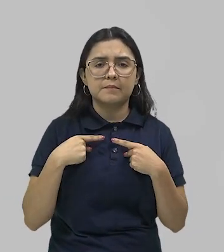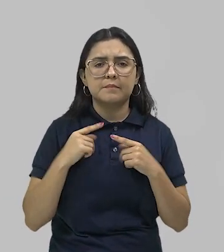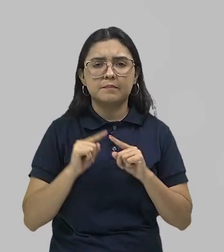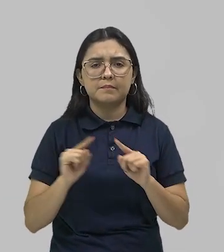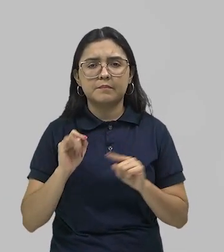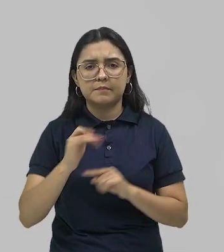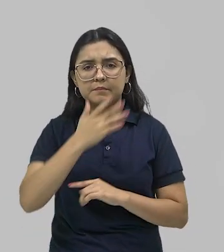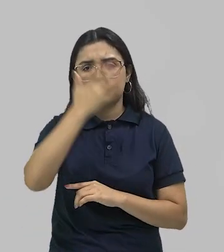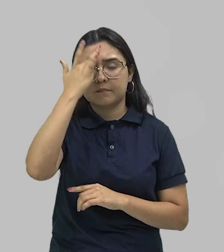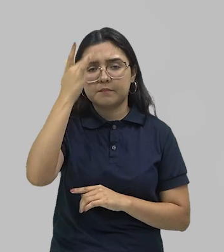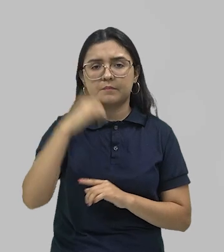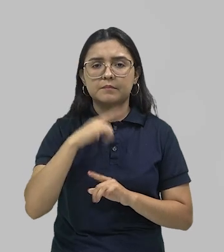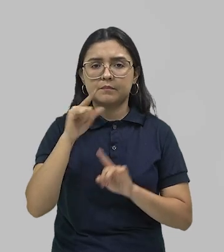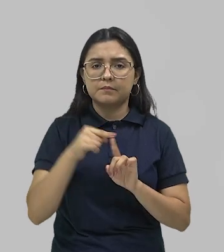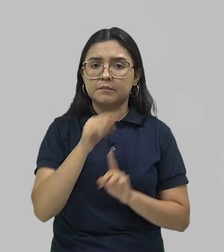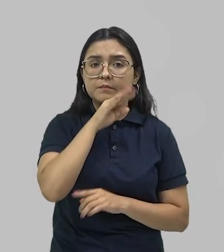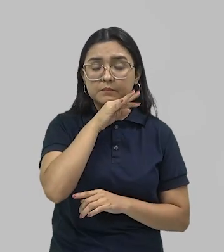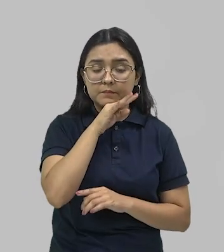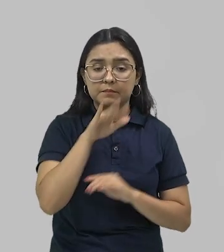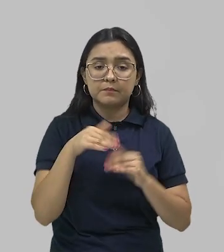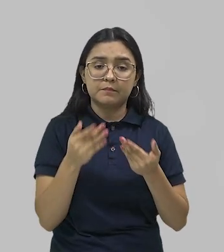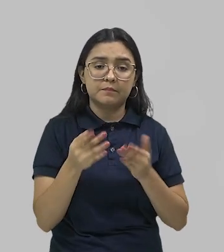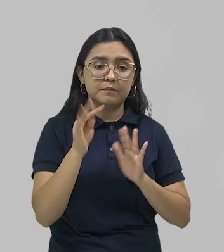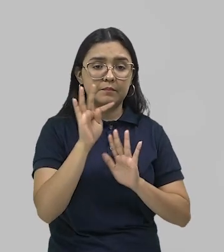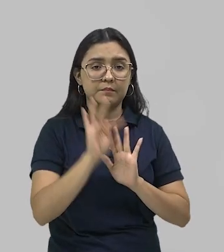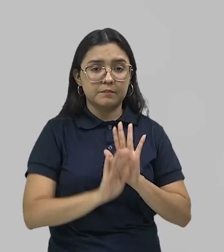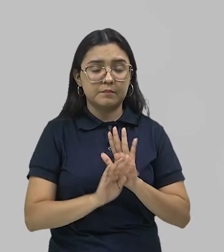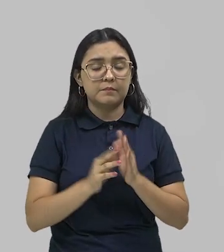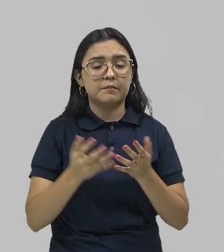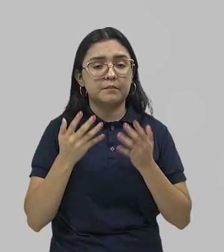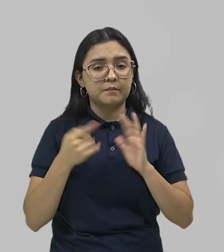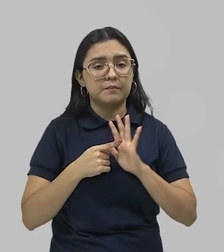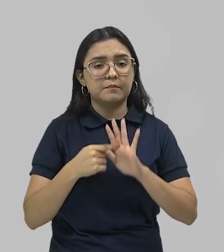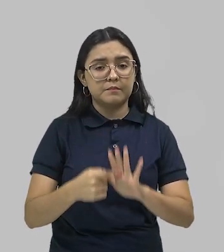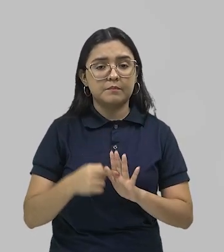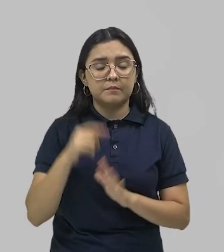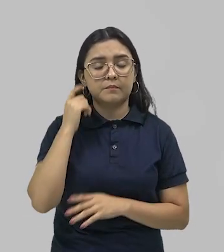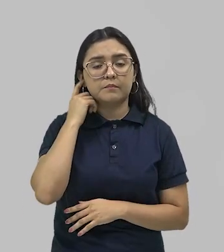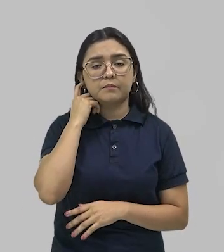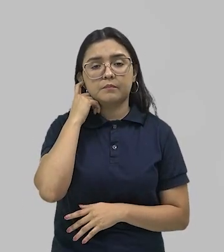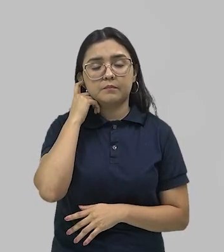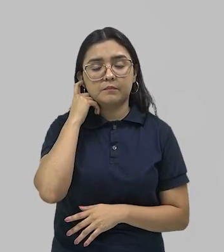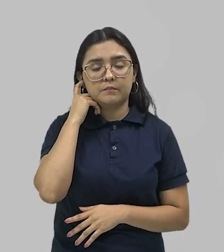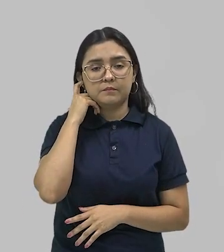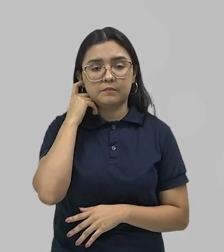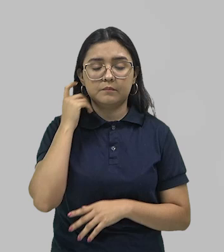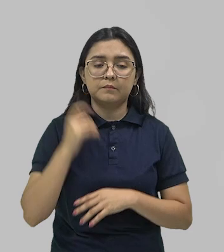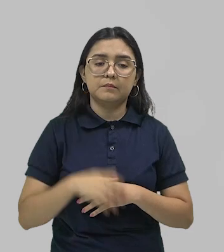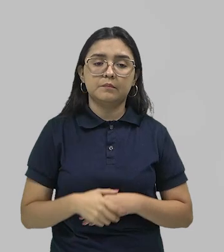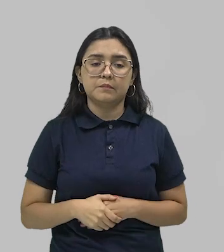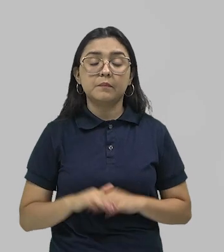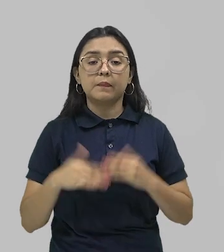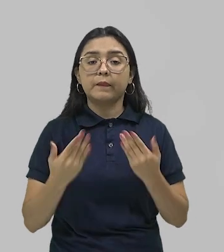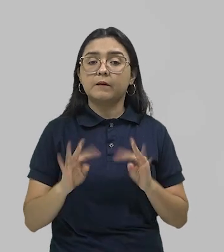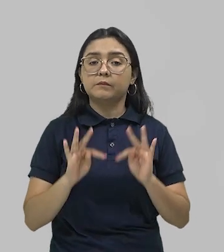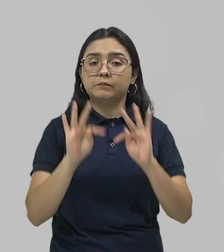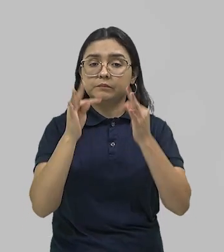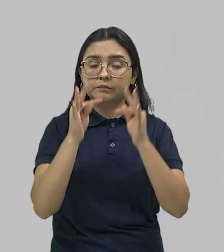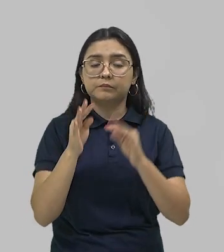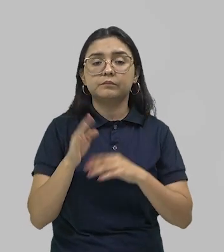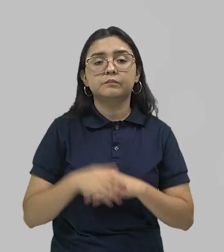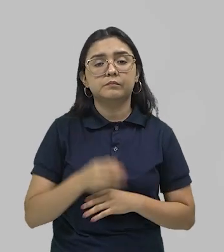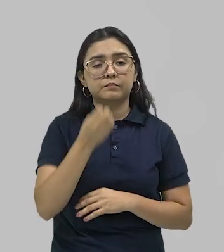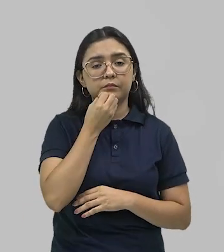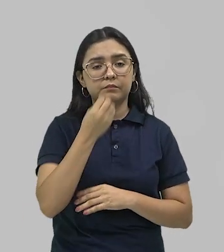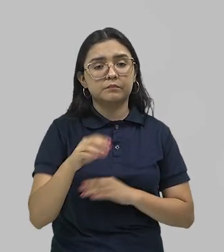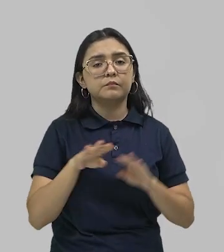isso é um problema. O nosso texto justamente está tentando desenvolver essas questões. Então, para que a tecnologia seja legal para